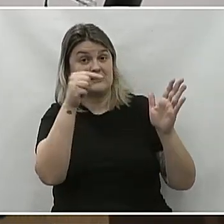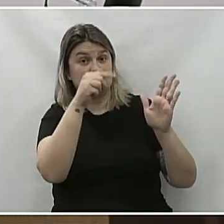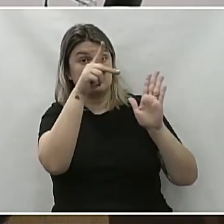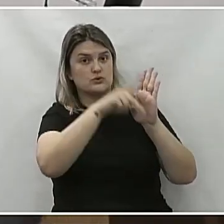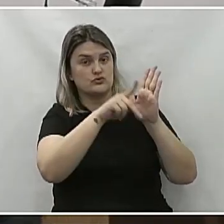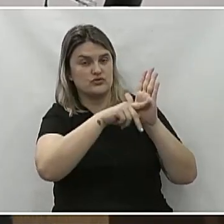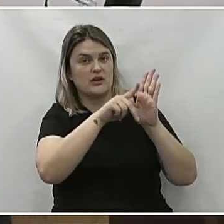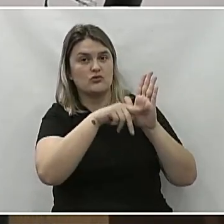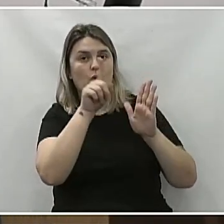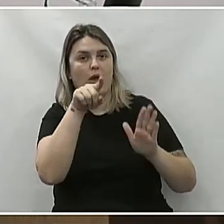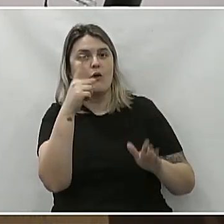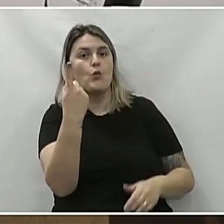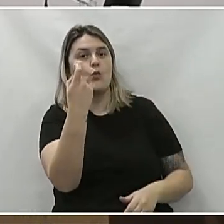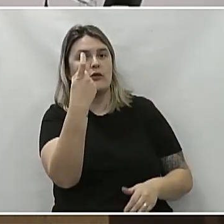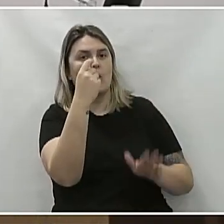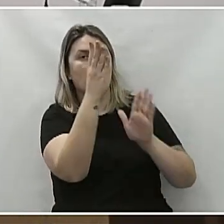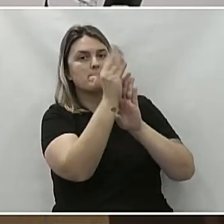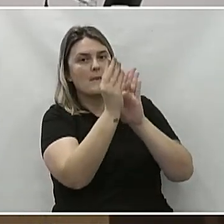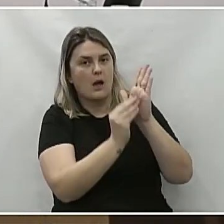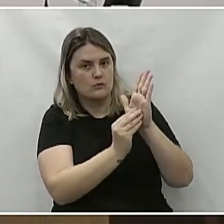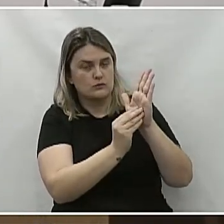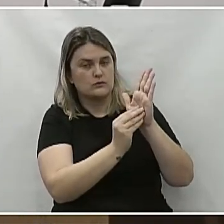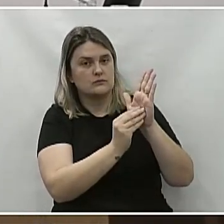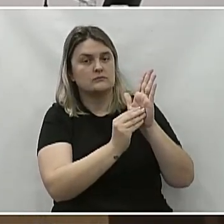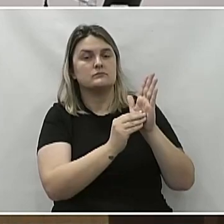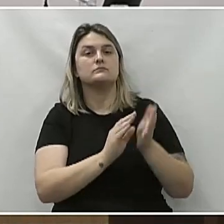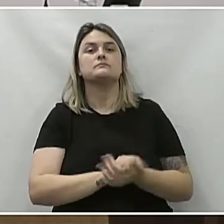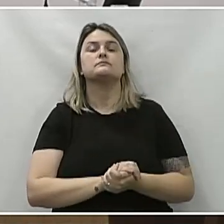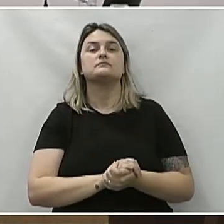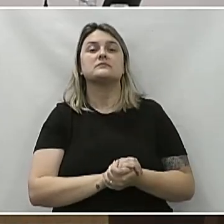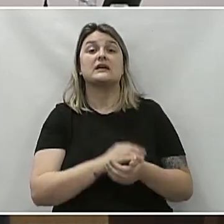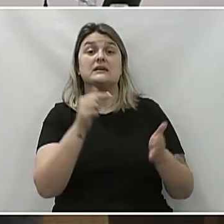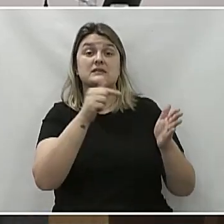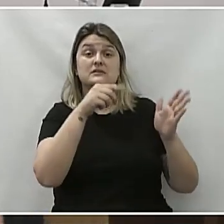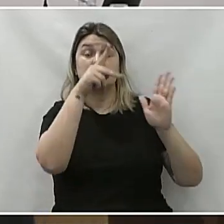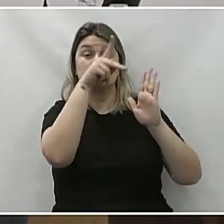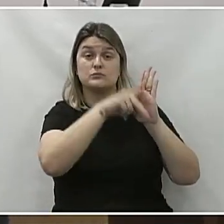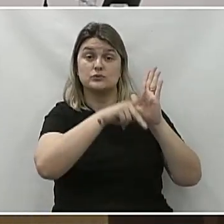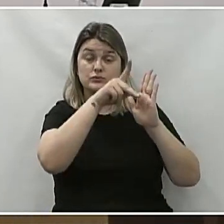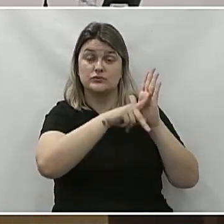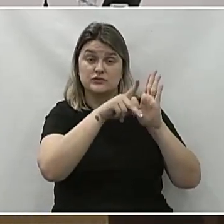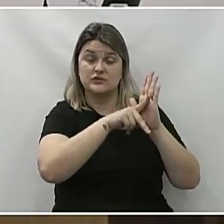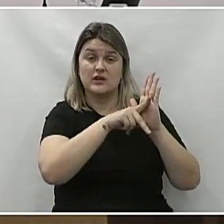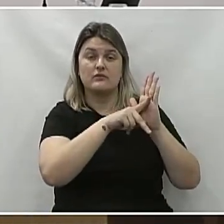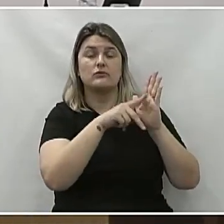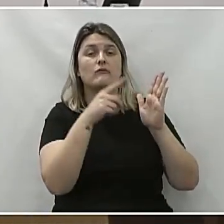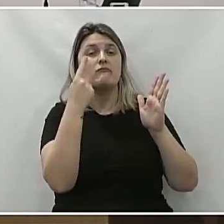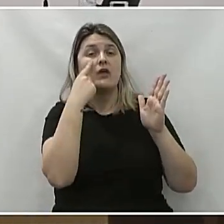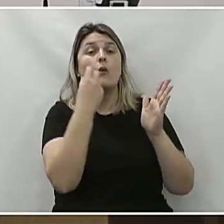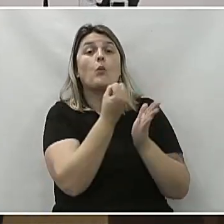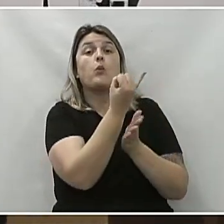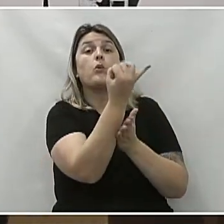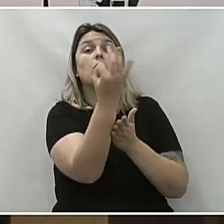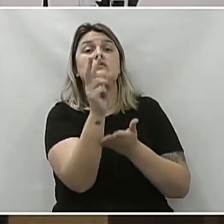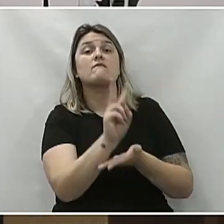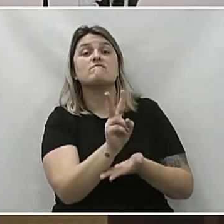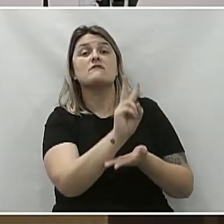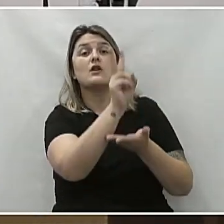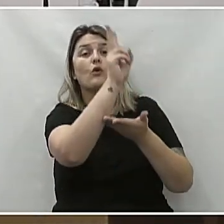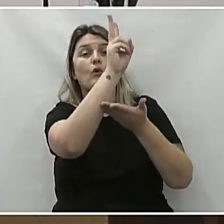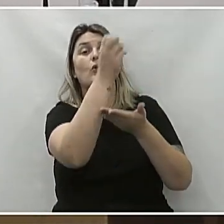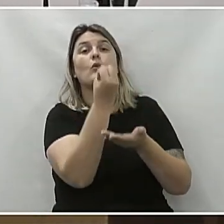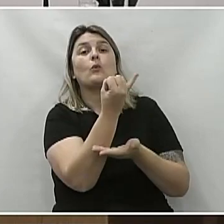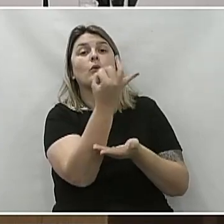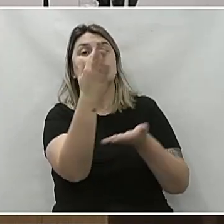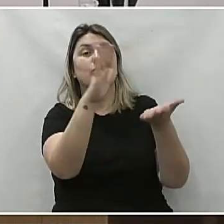ser exclusivo para sua votação, projeto esse que estima as novas